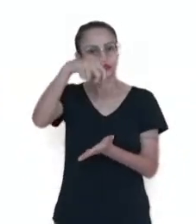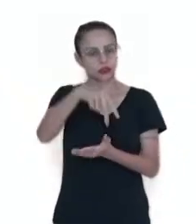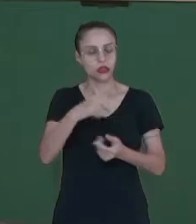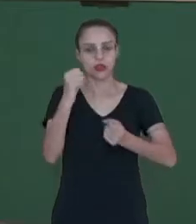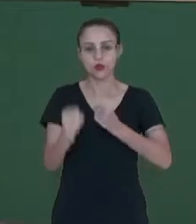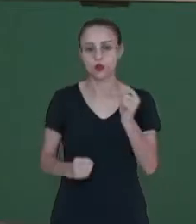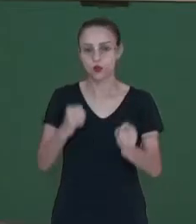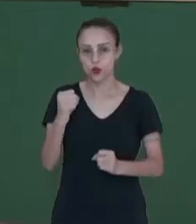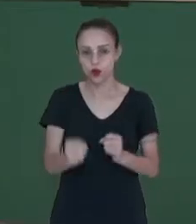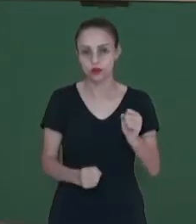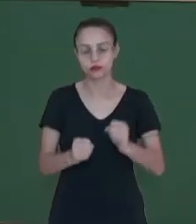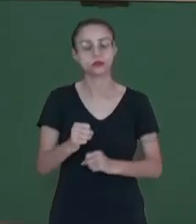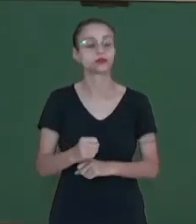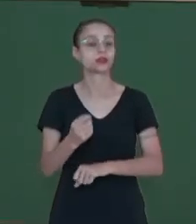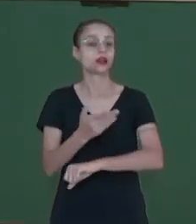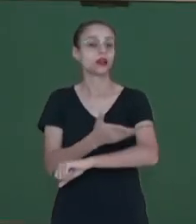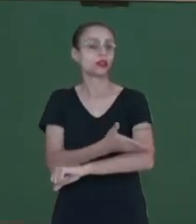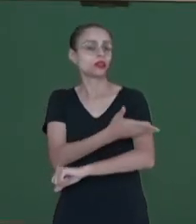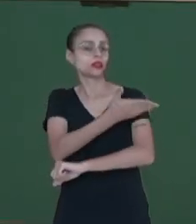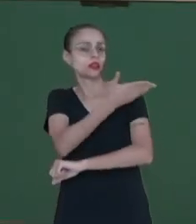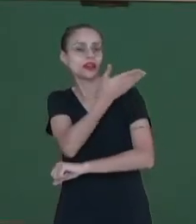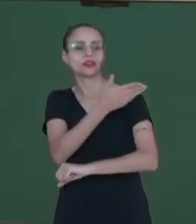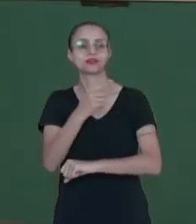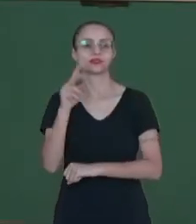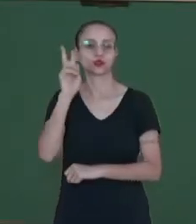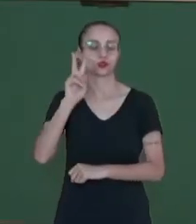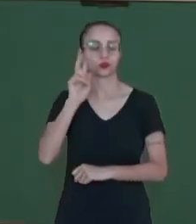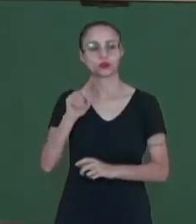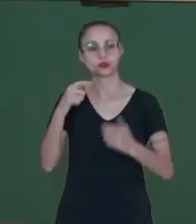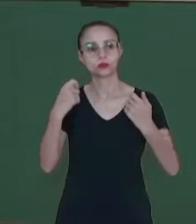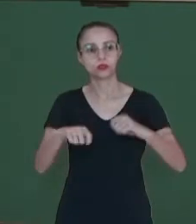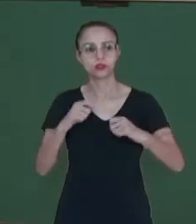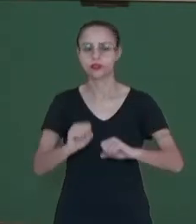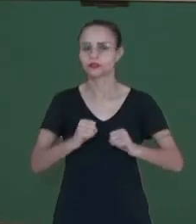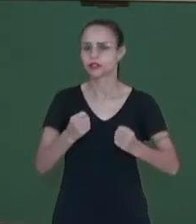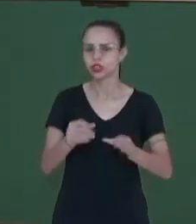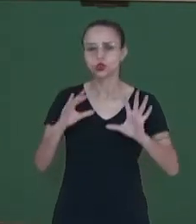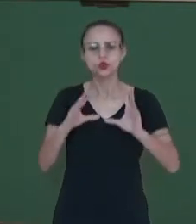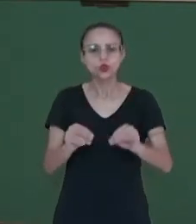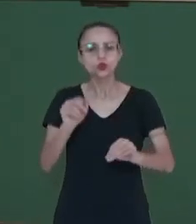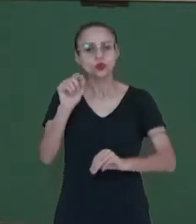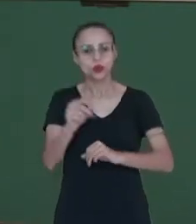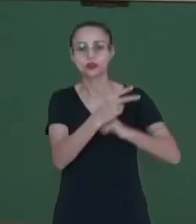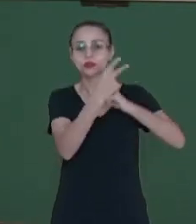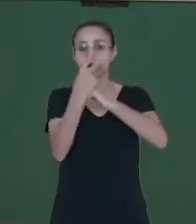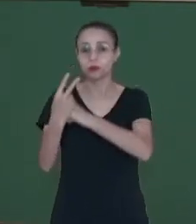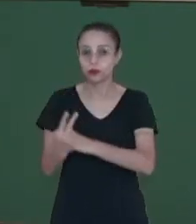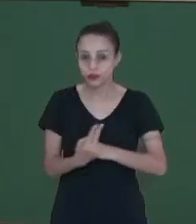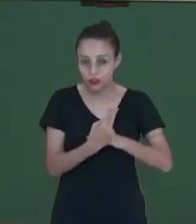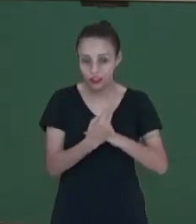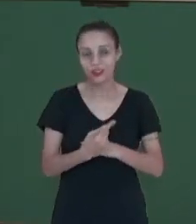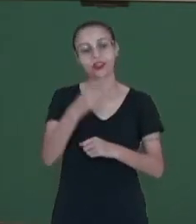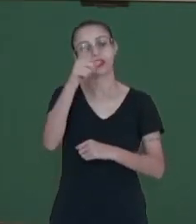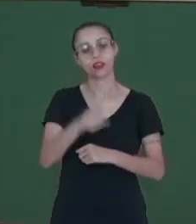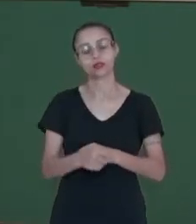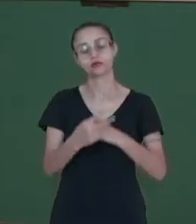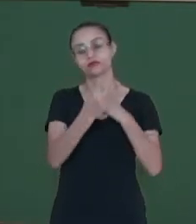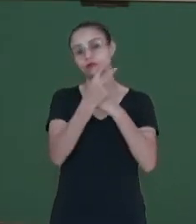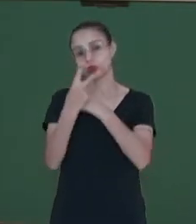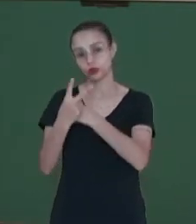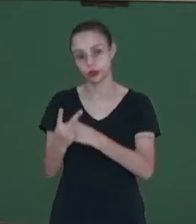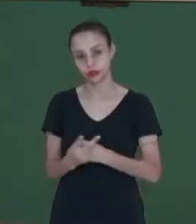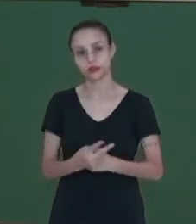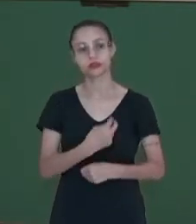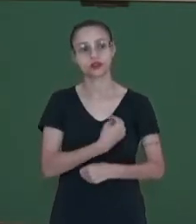correr. Então, lá na pré-história, eles precisavam ter todas essas... defender, lançar, correr, para poder se proteger. Então, era uma proteção e um meio